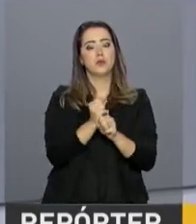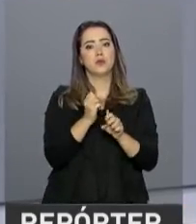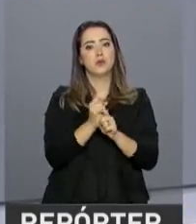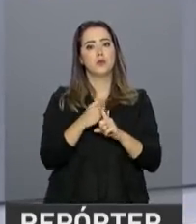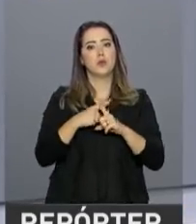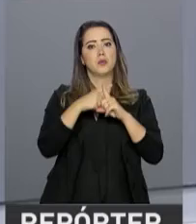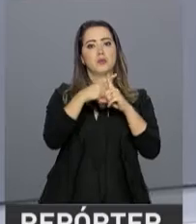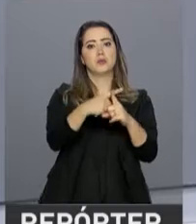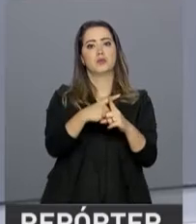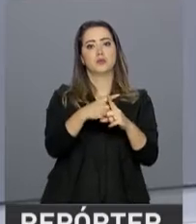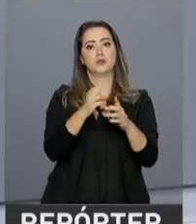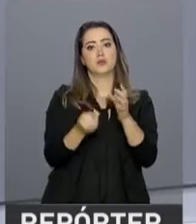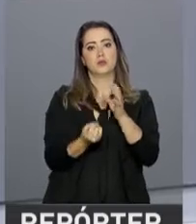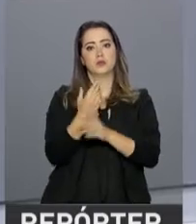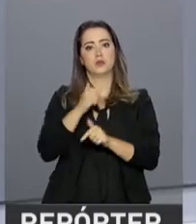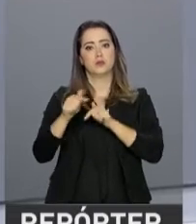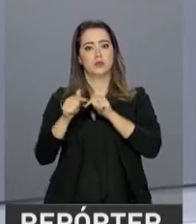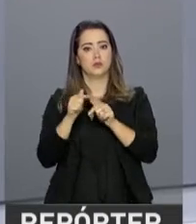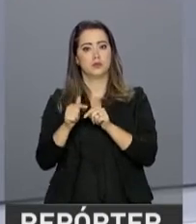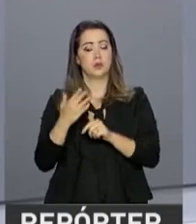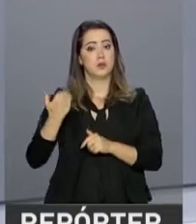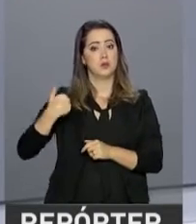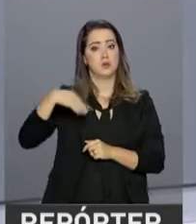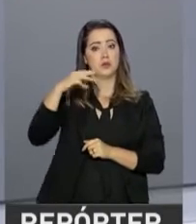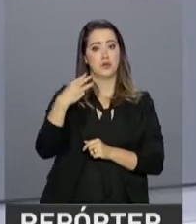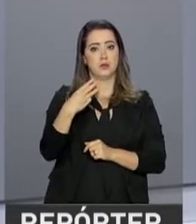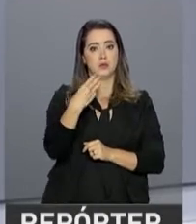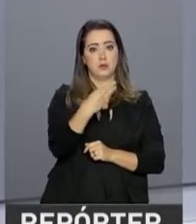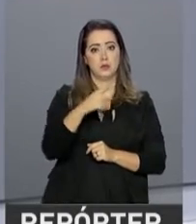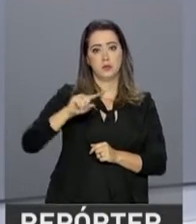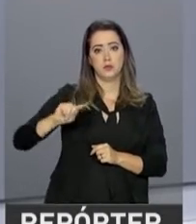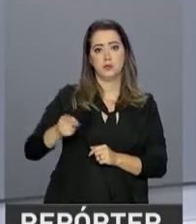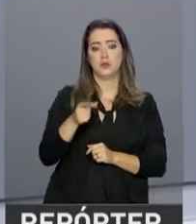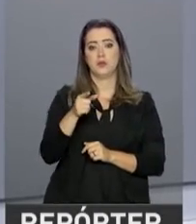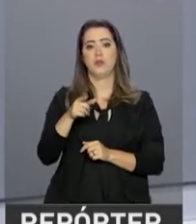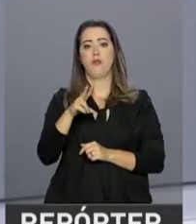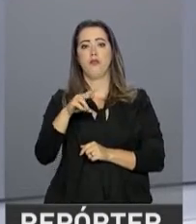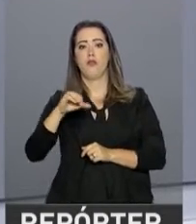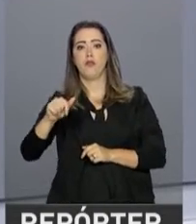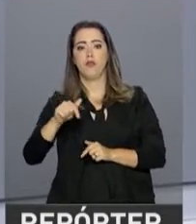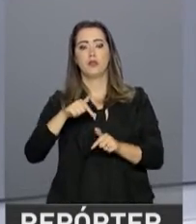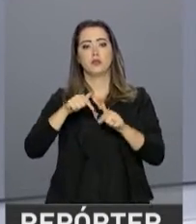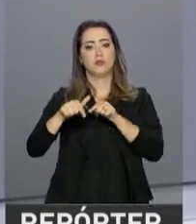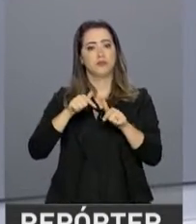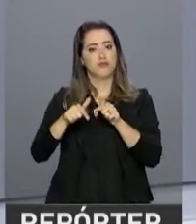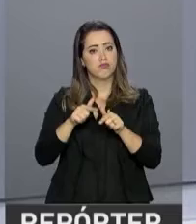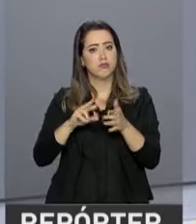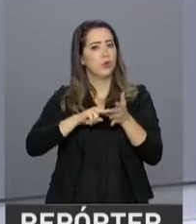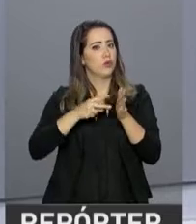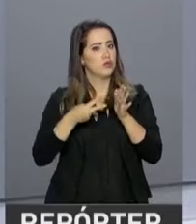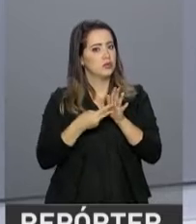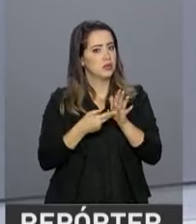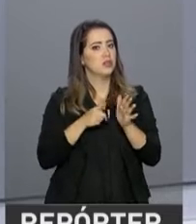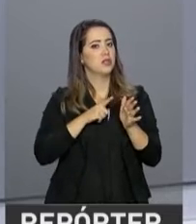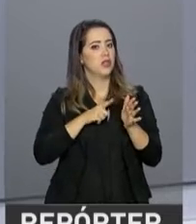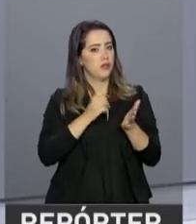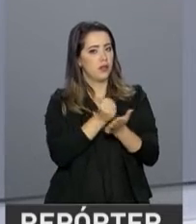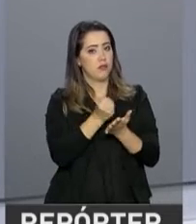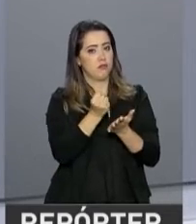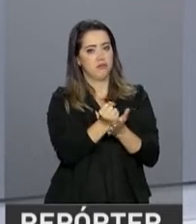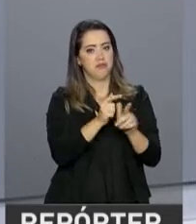saldo positivo na geração de empregos foram mais de 33 mil vagas formais de trabalho ou seja com carteira